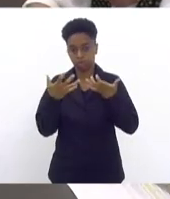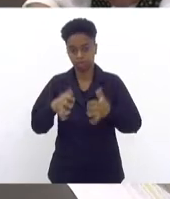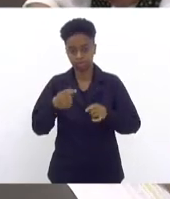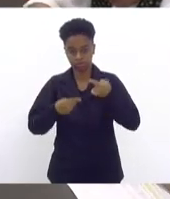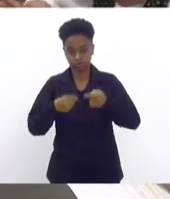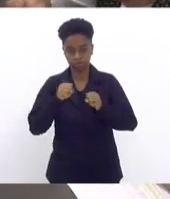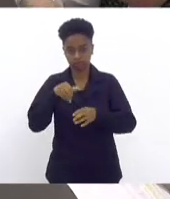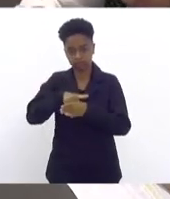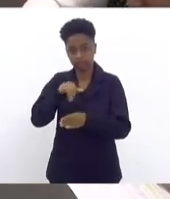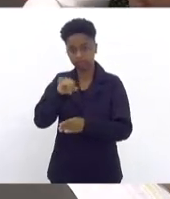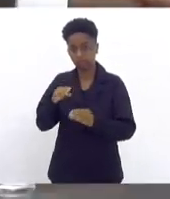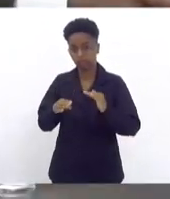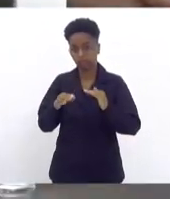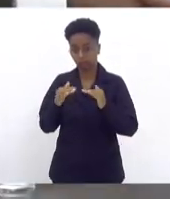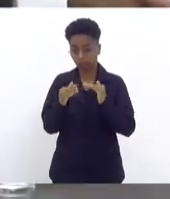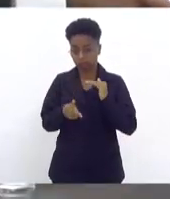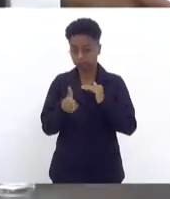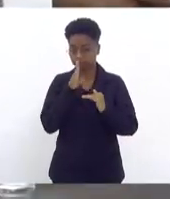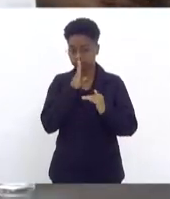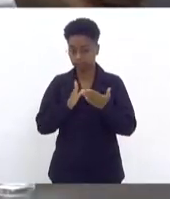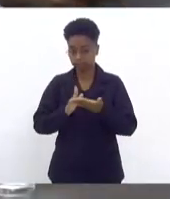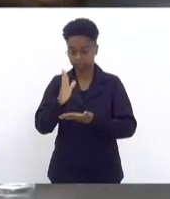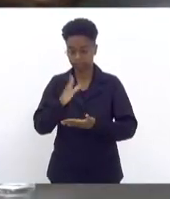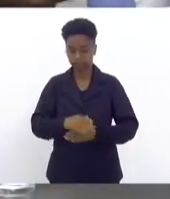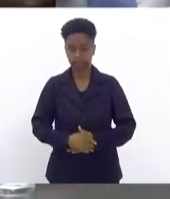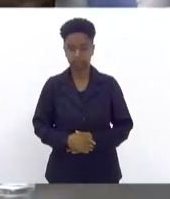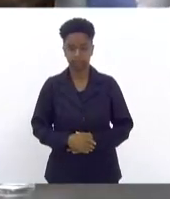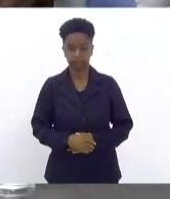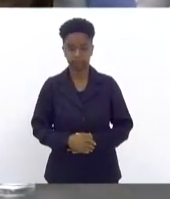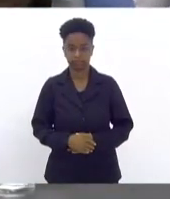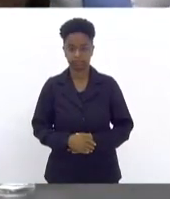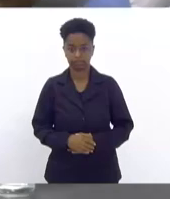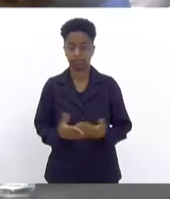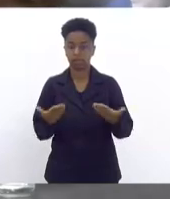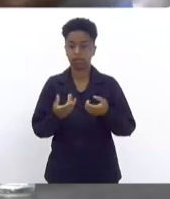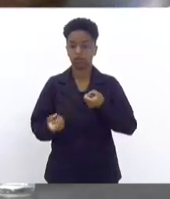em votação, seja que a própria permaneça como estão, aprovado.